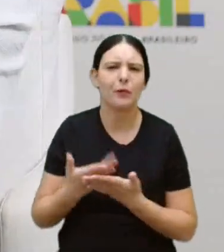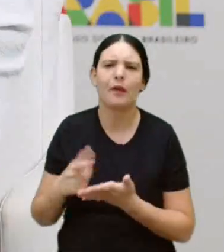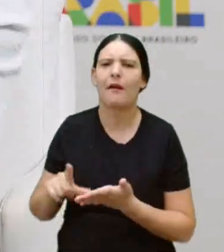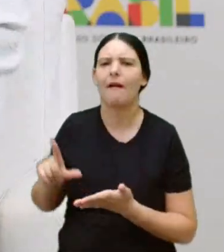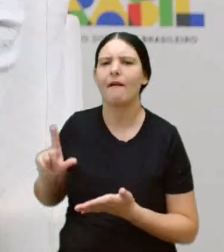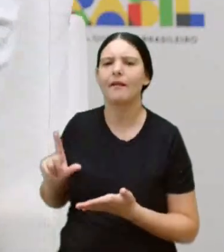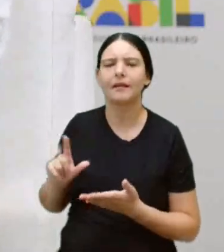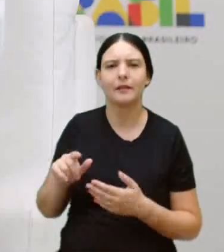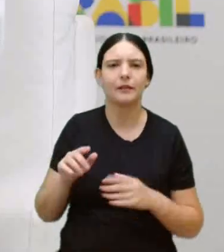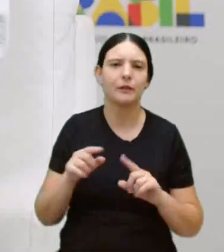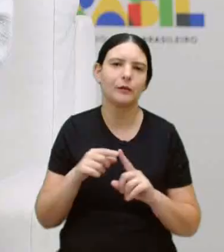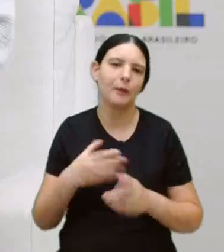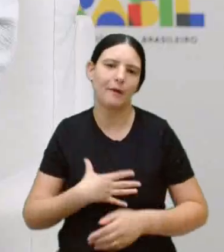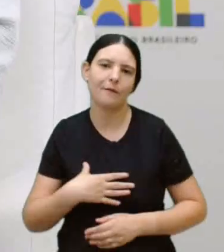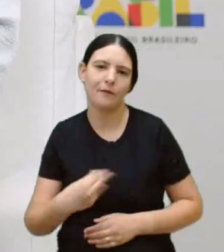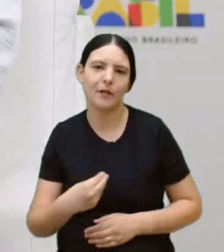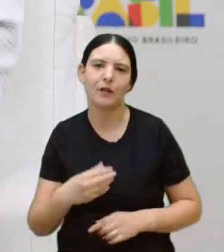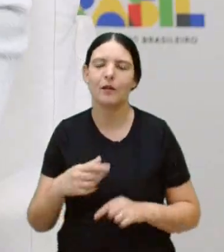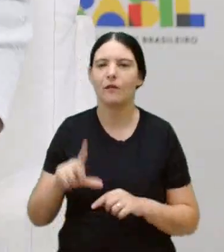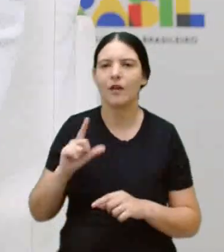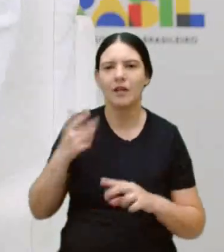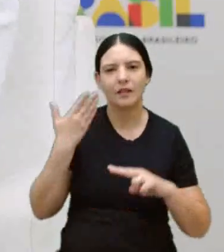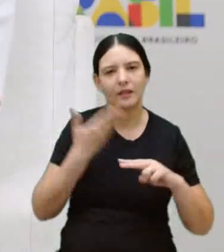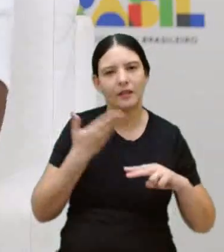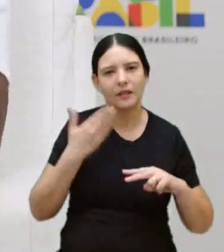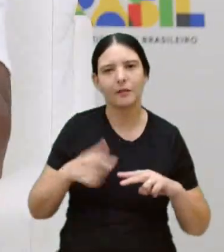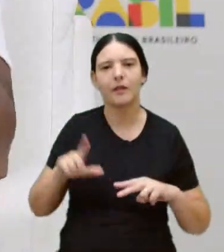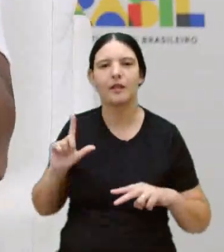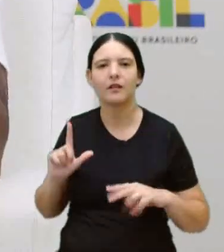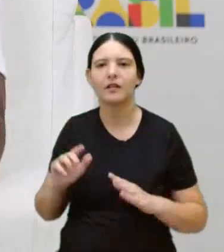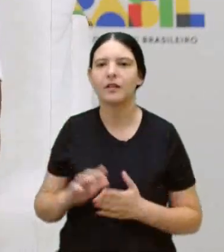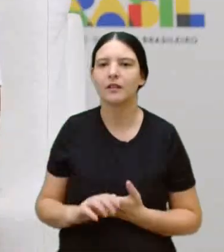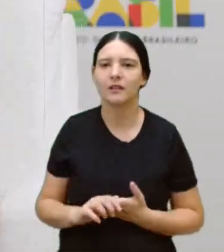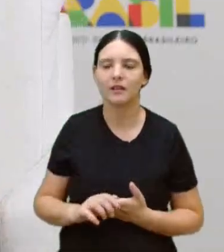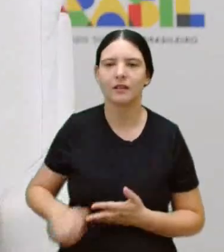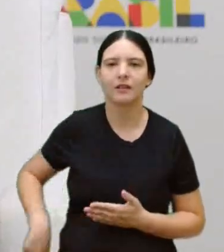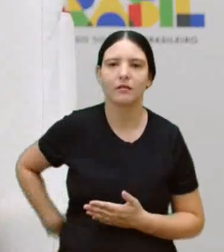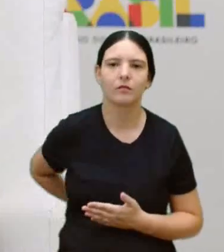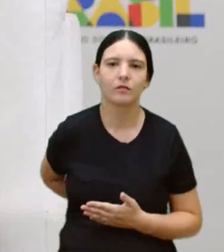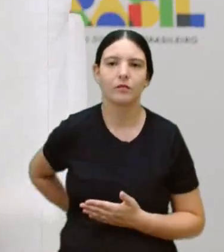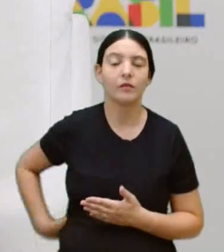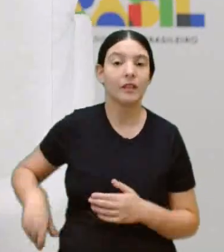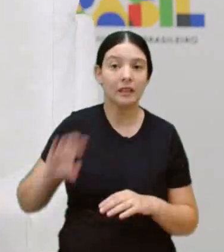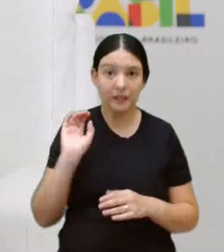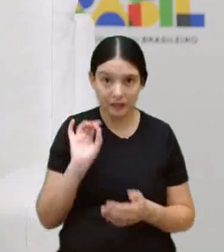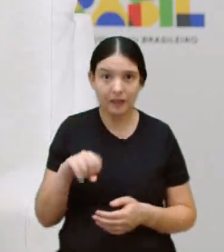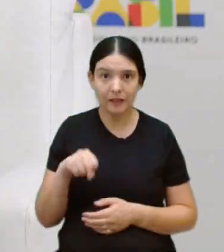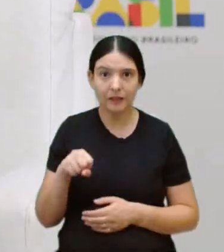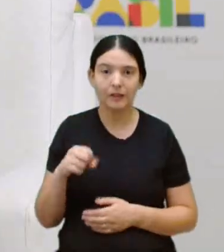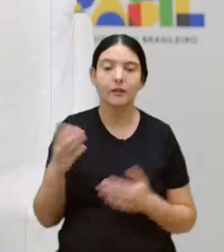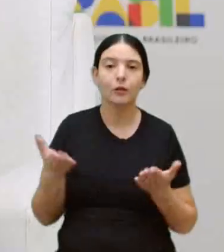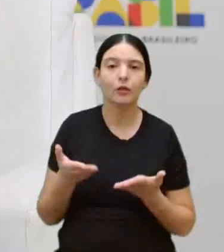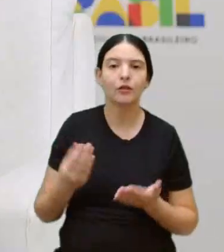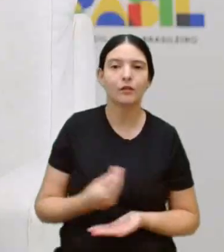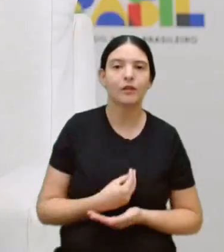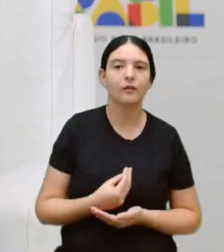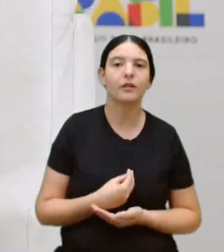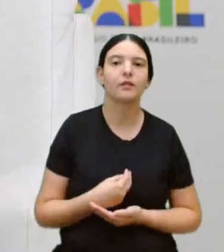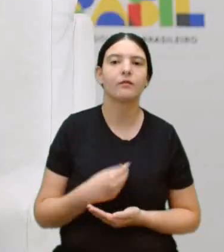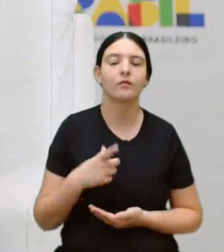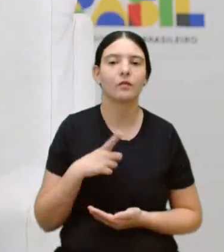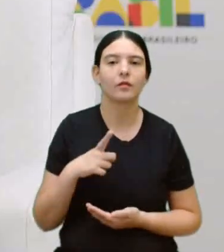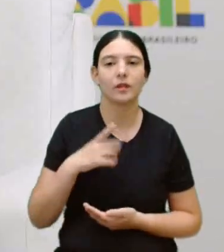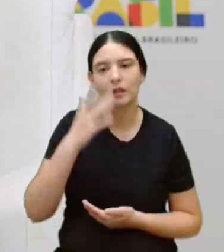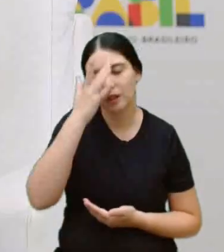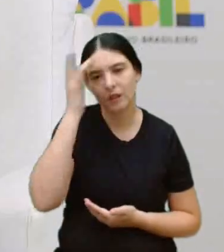curso, lê, faz terapia preventiva. Não, estou perguntando, não. Isso existe sim hoje. Eu tenho uma pessoa que eu